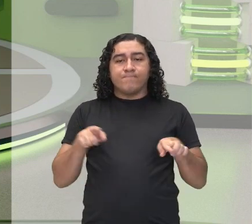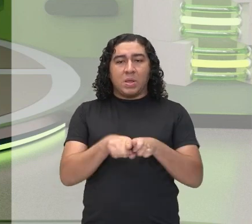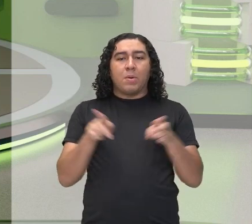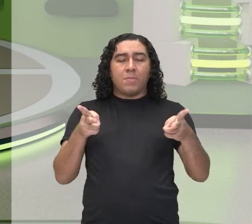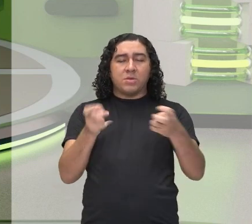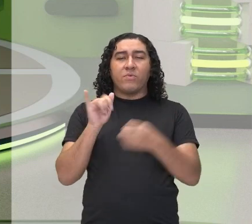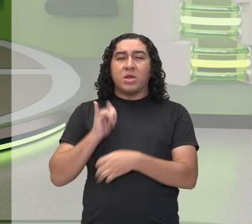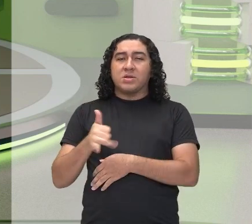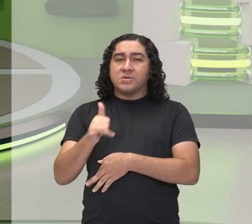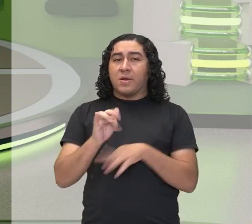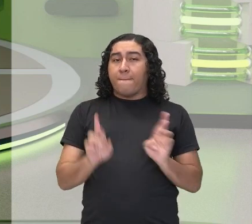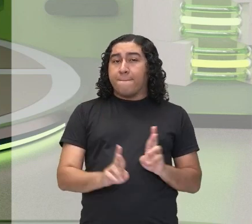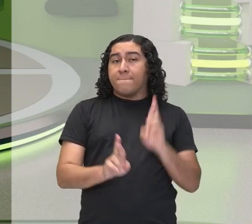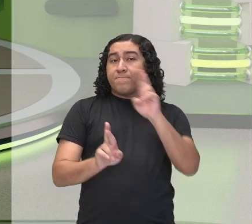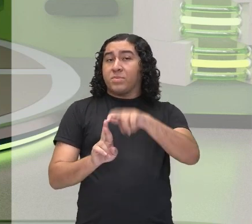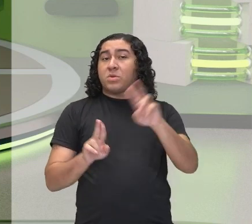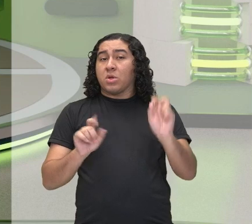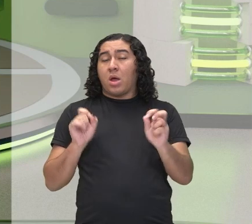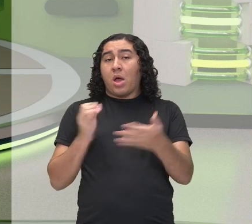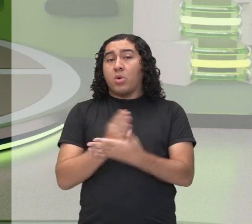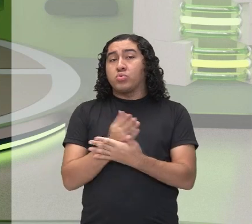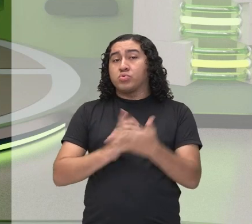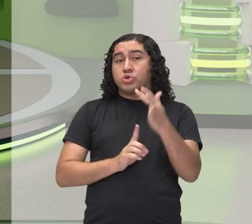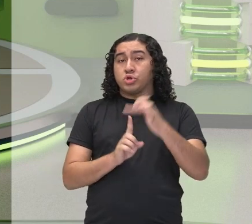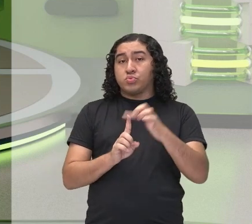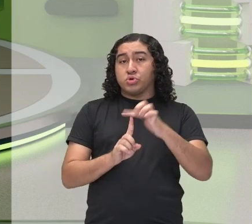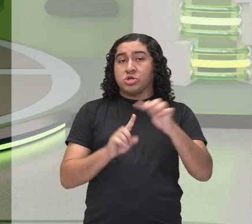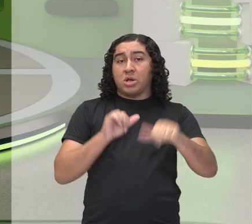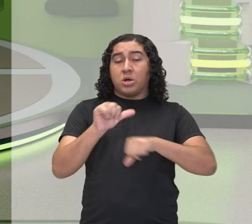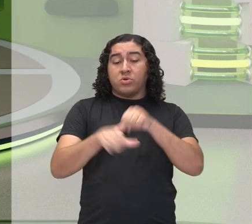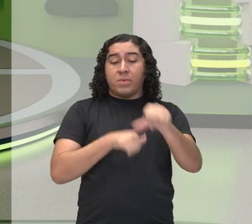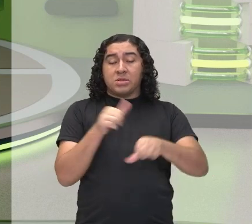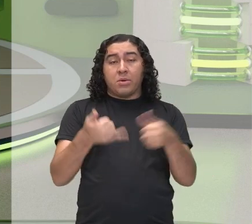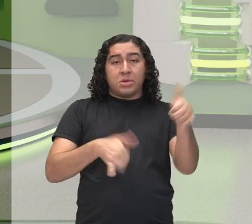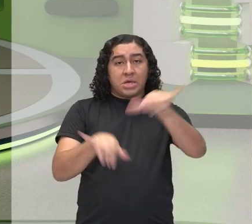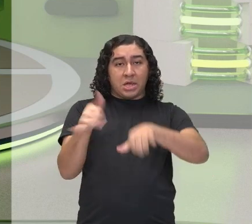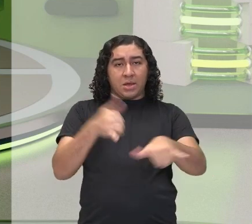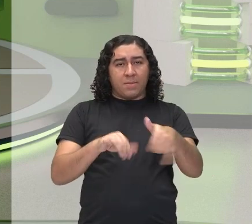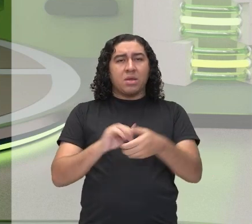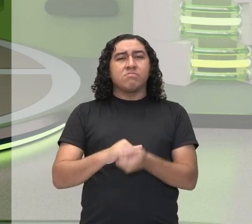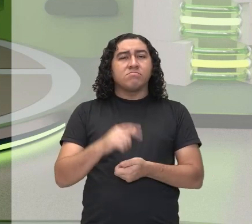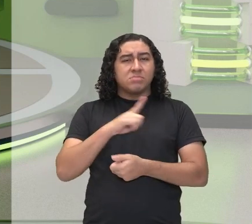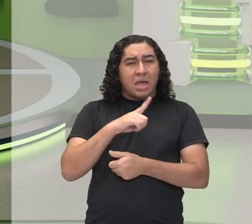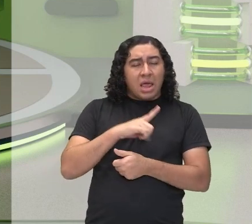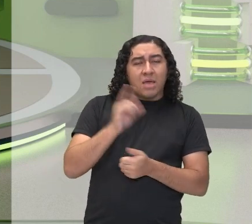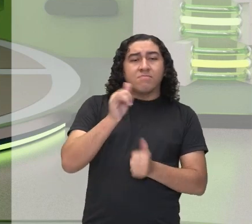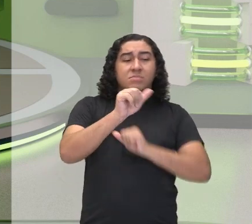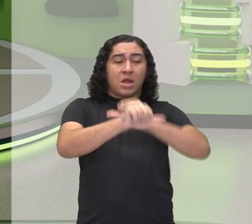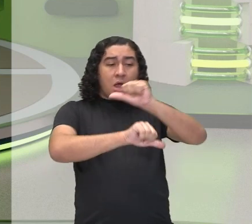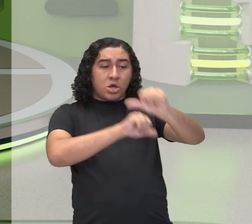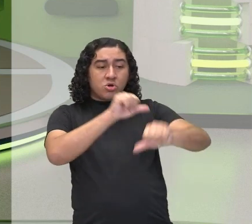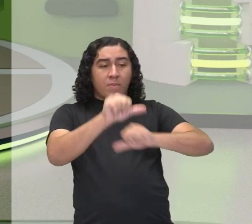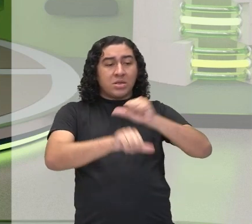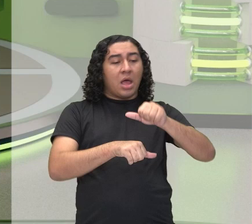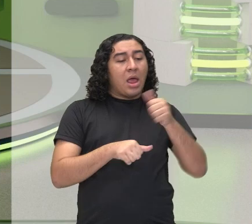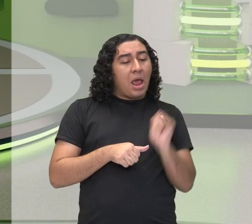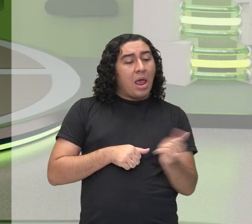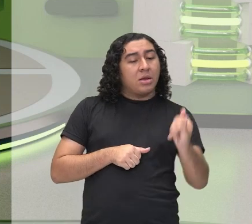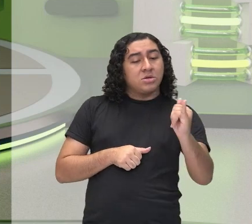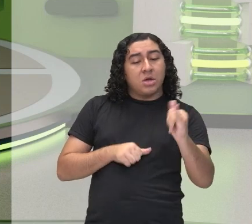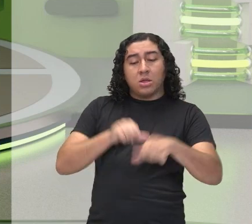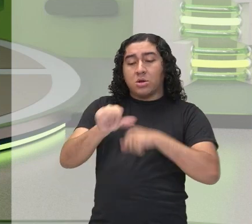está relacionada com alguns tipos de transformações, Existem transformações de um tipo de energia para outro tipo